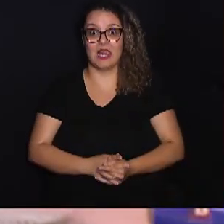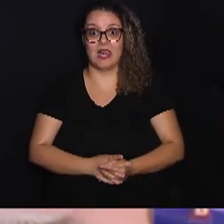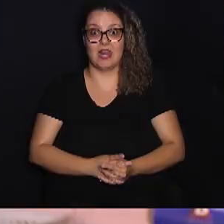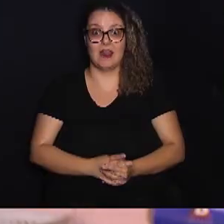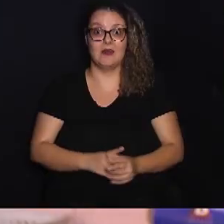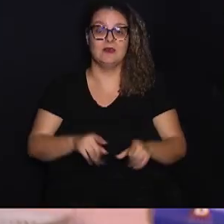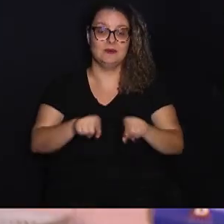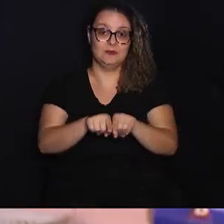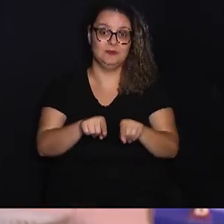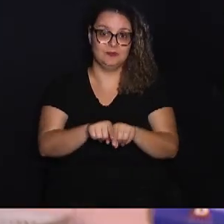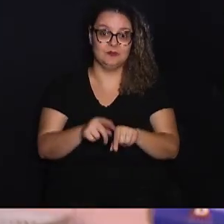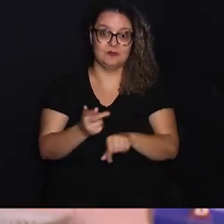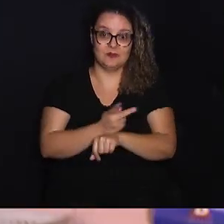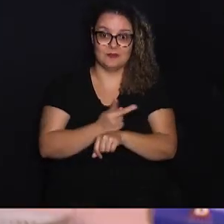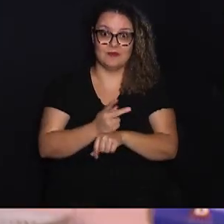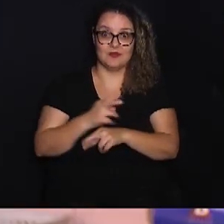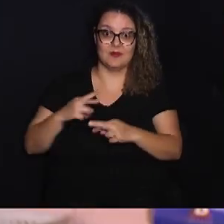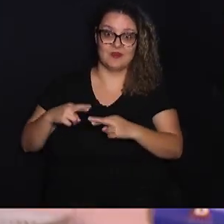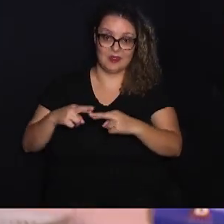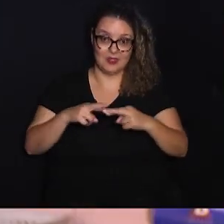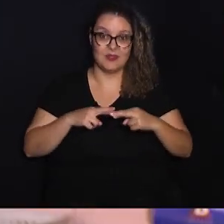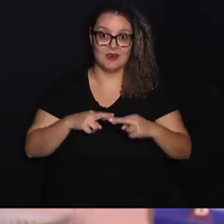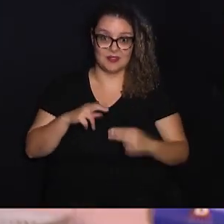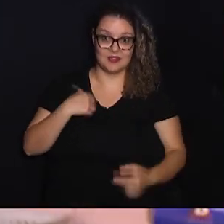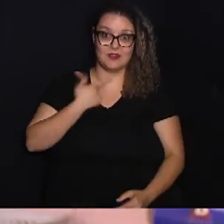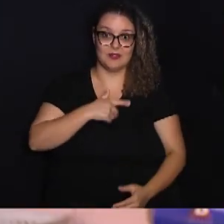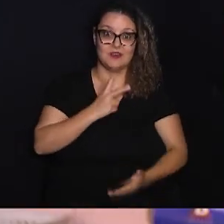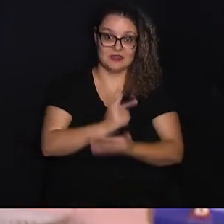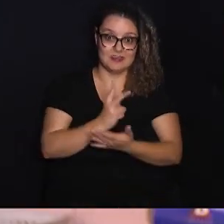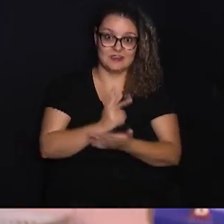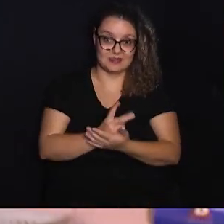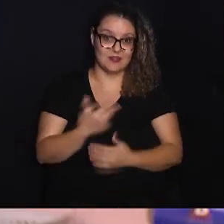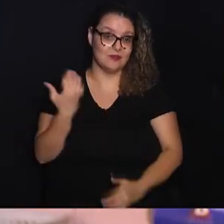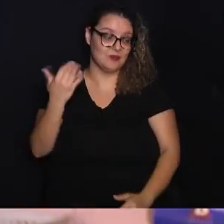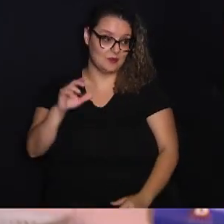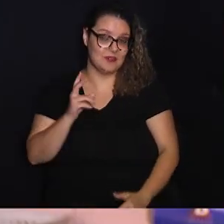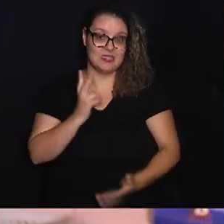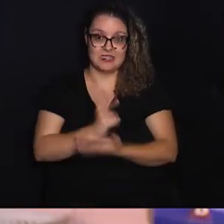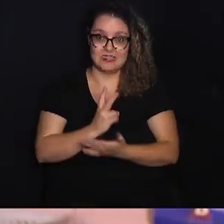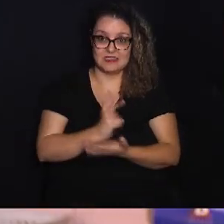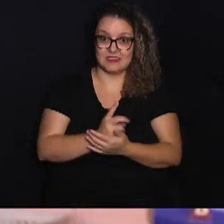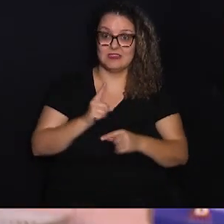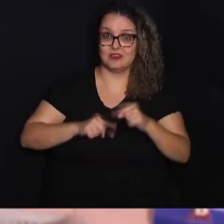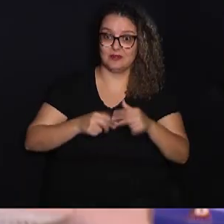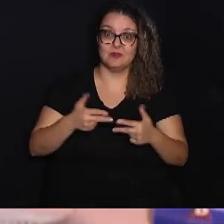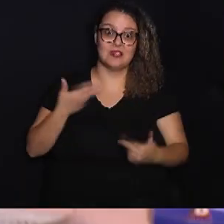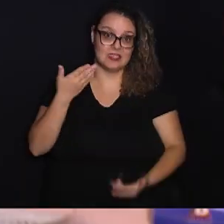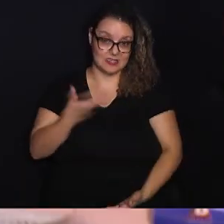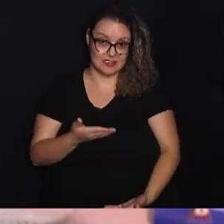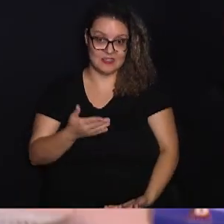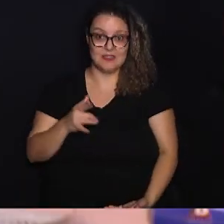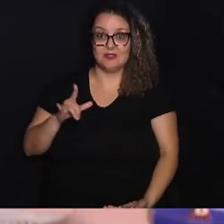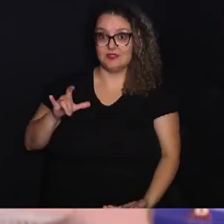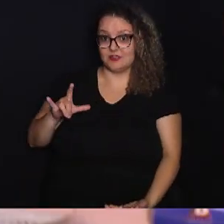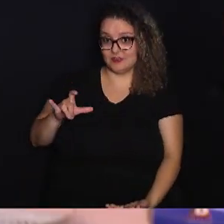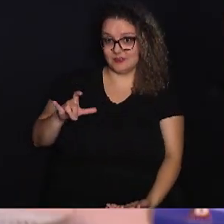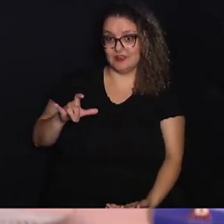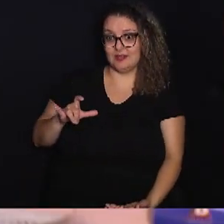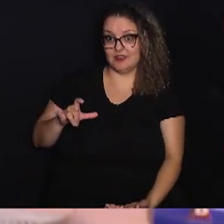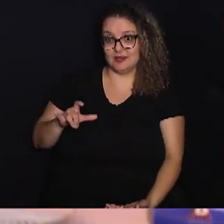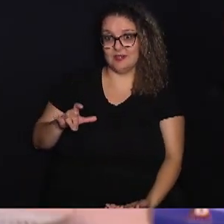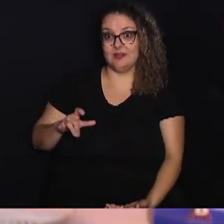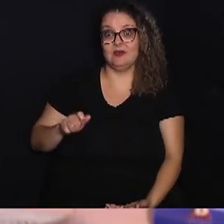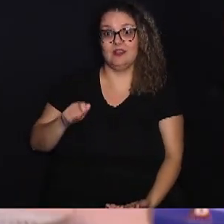também procurar pelas nossas redes, né? Porque a gente também tem sempre bastante publicação, tem bastante material lá, né, no Instagram, que é